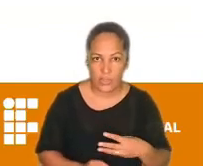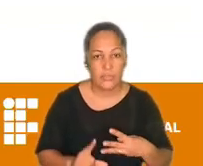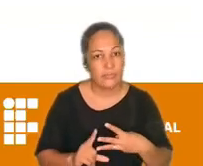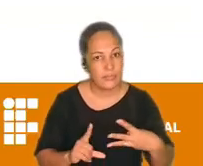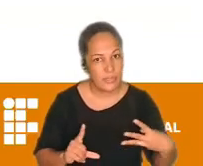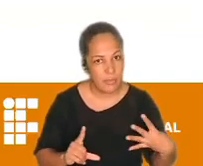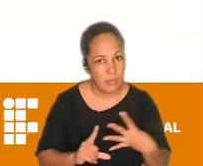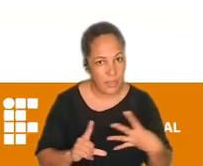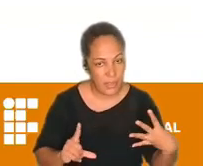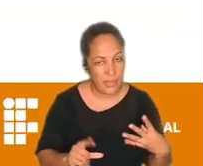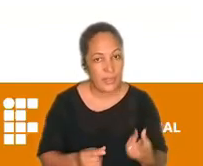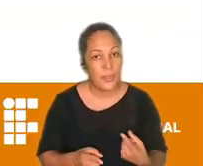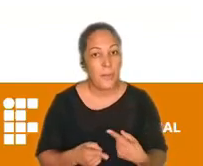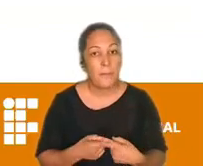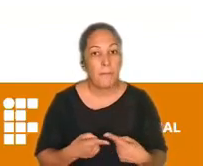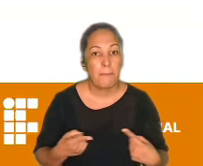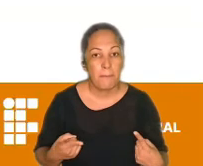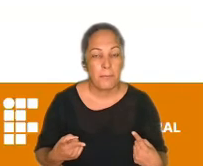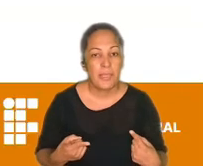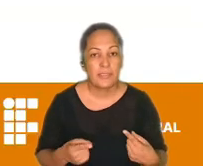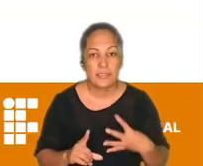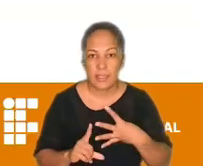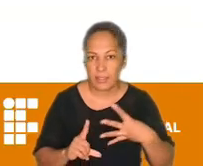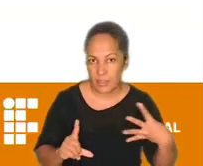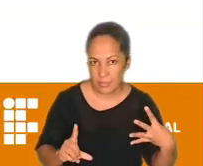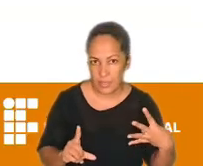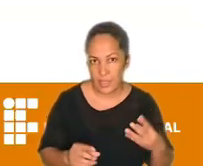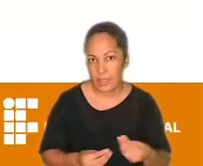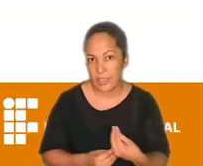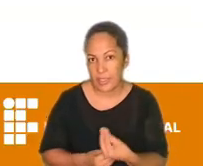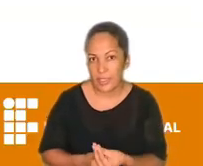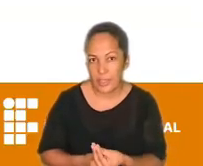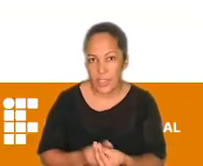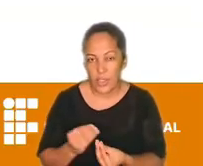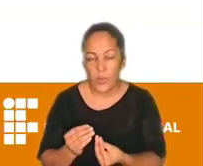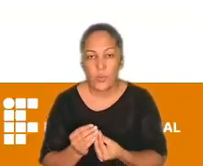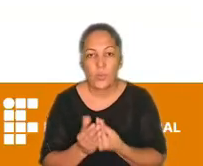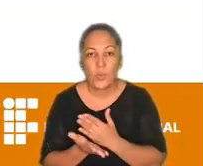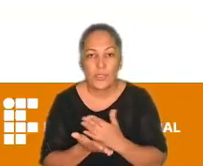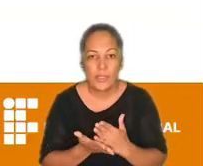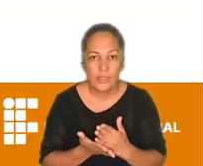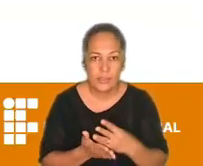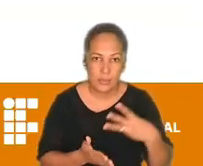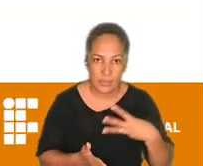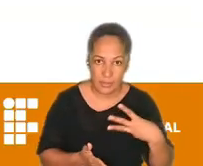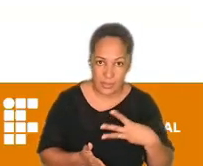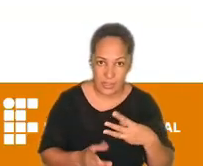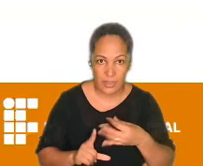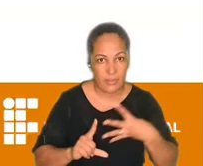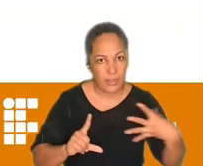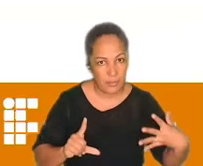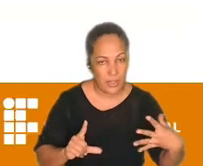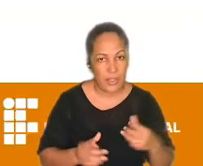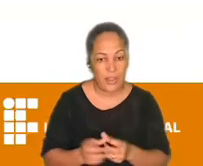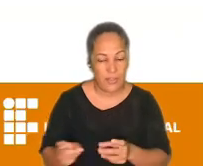sua vez, a tabela que deram origem para a terceira tabela, no caso aqui a tabela venda e produto,